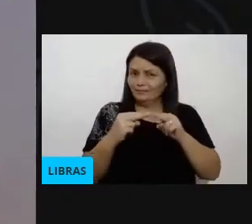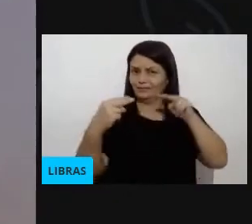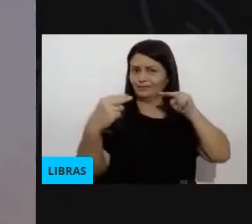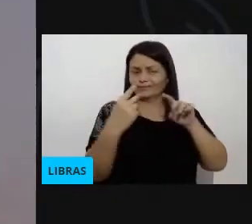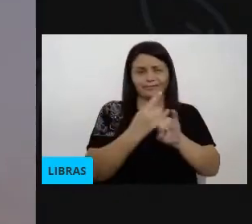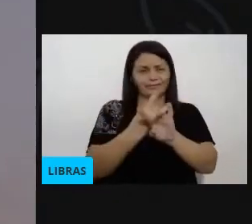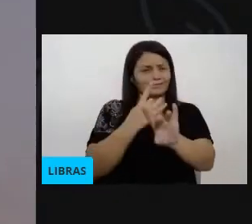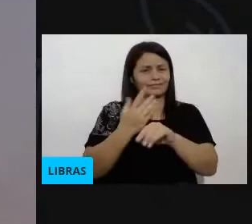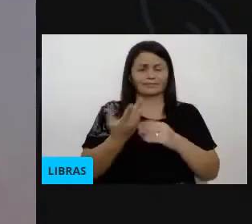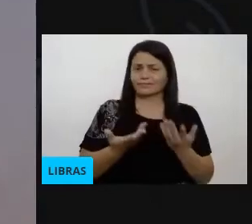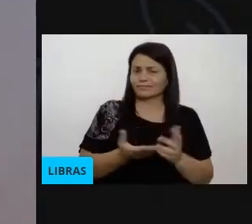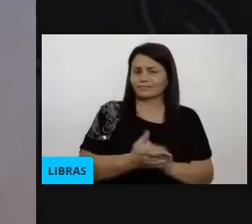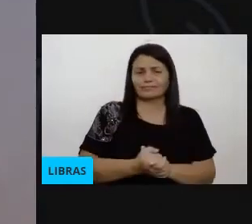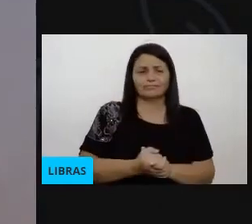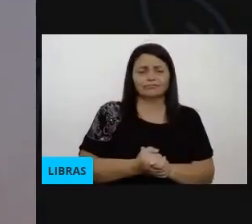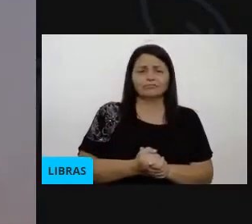Então,